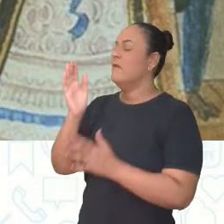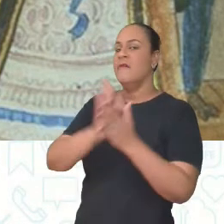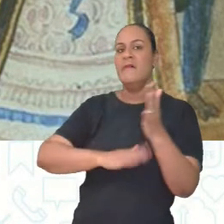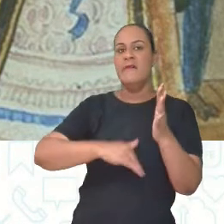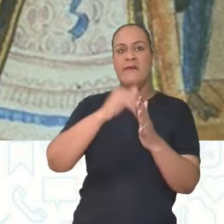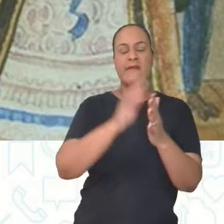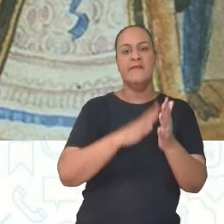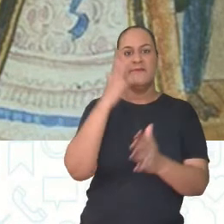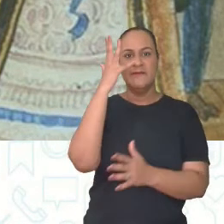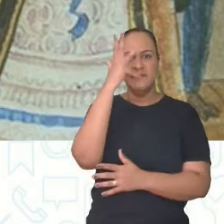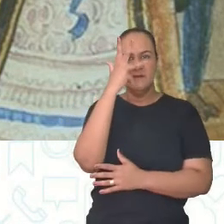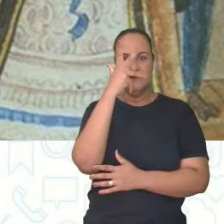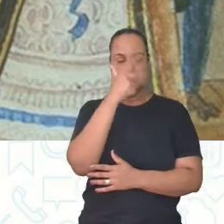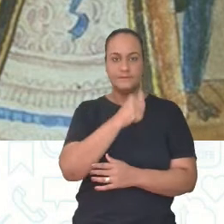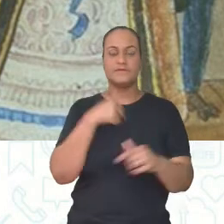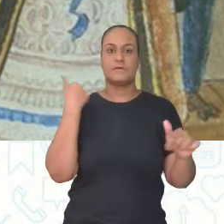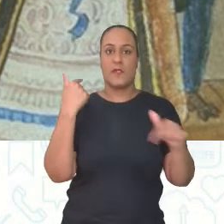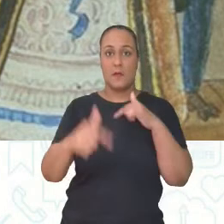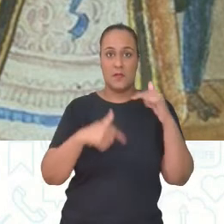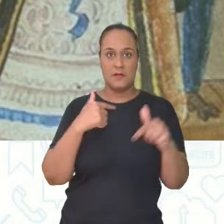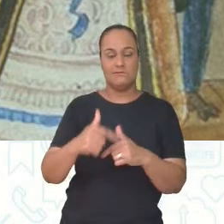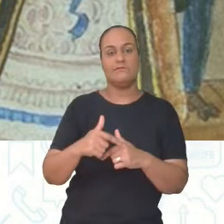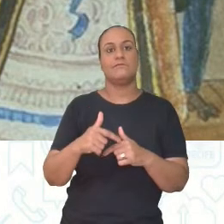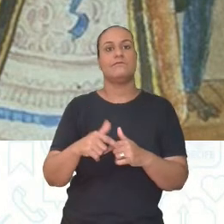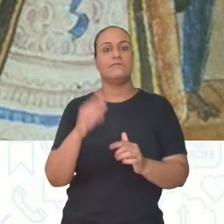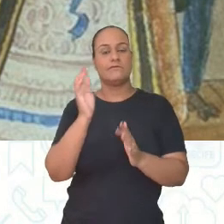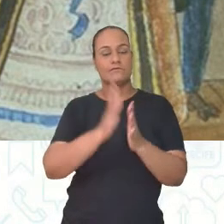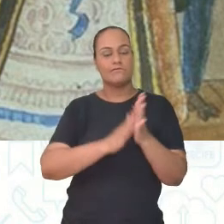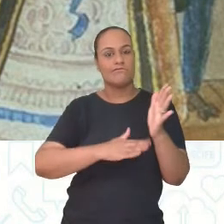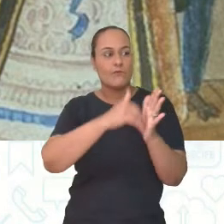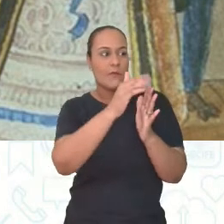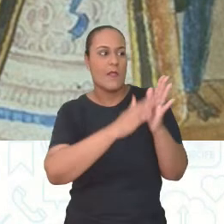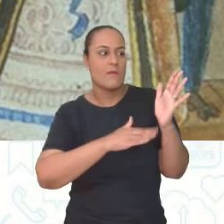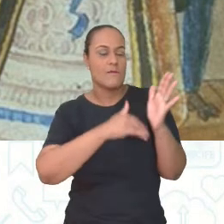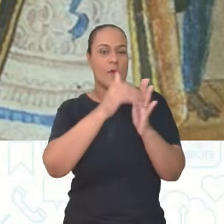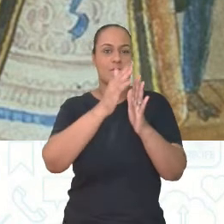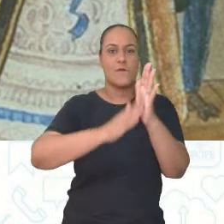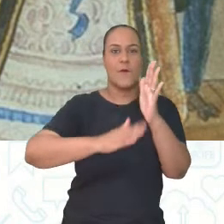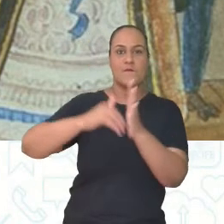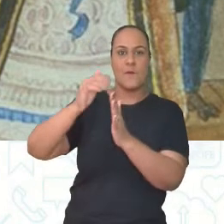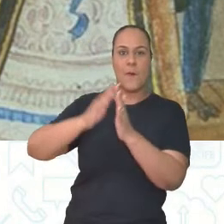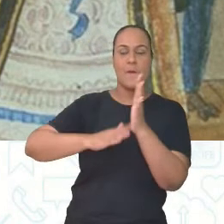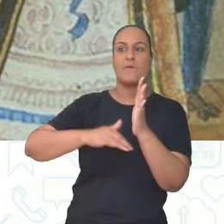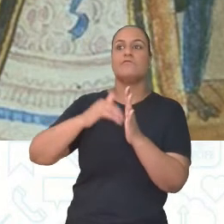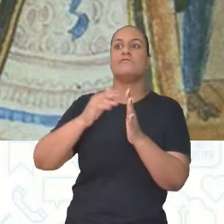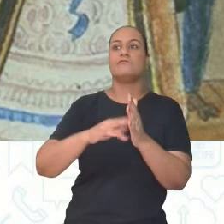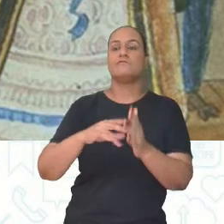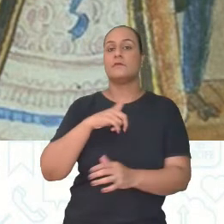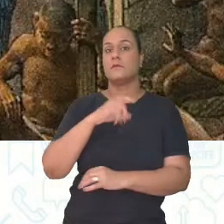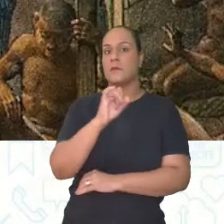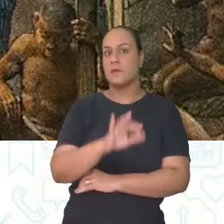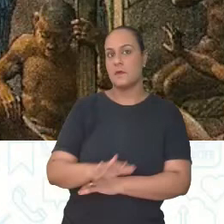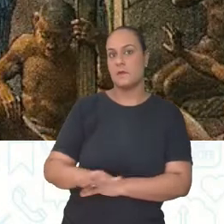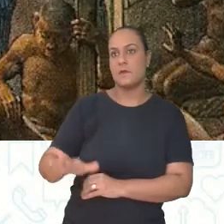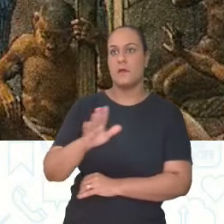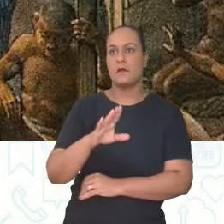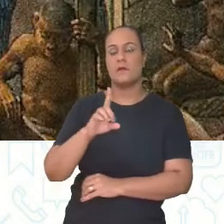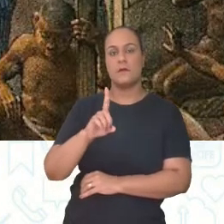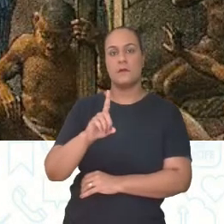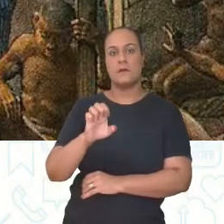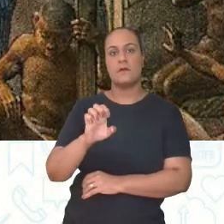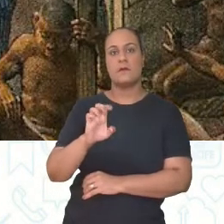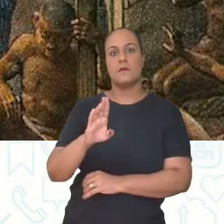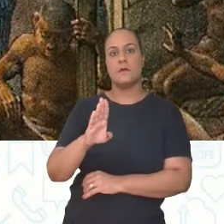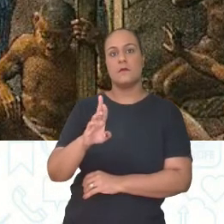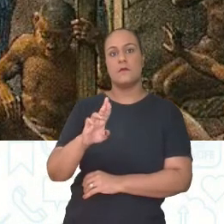embelezar a corte, né, a trabalhar para a corte portuguesa, certo? E aí tem uma imagem de Debré, a gente vai ver